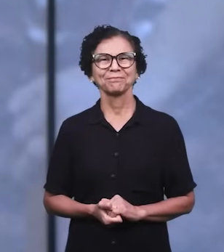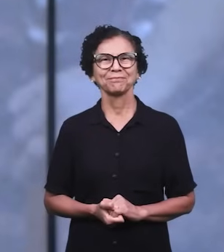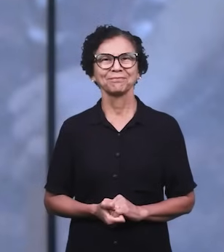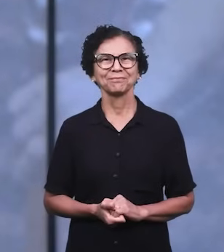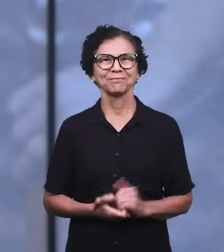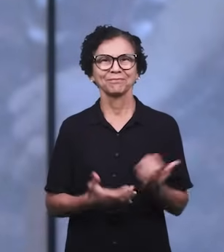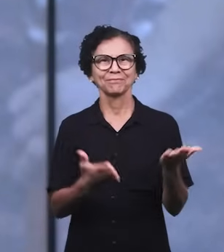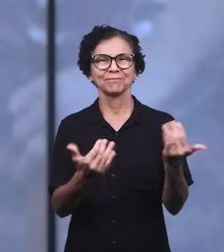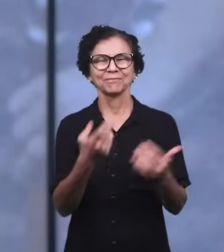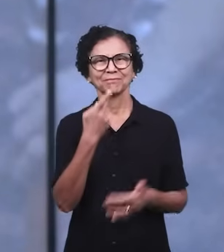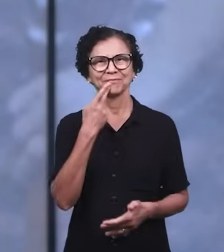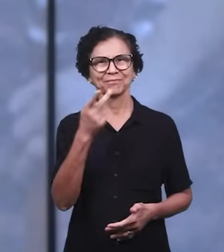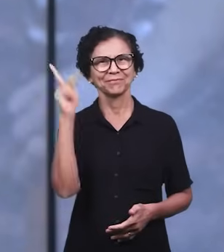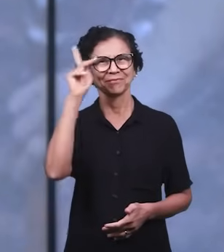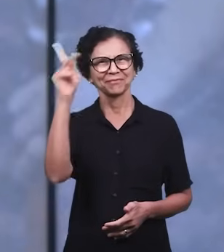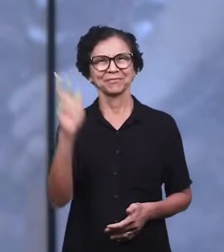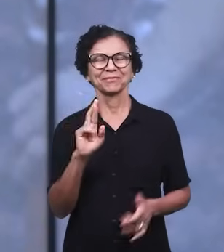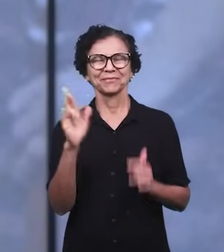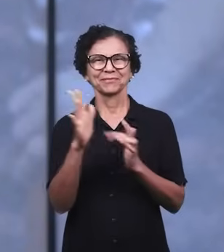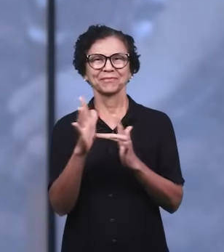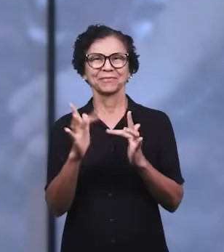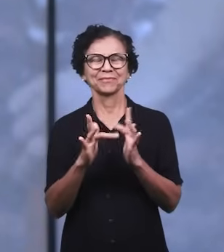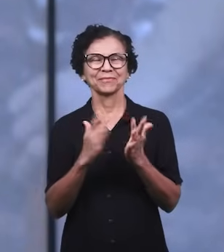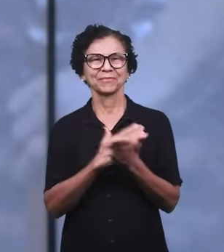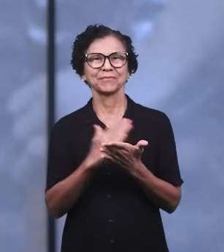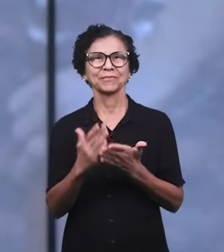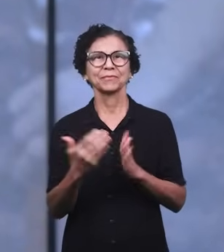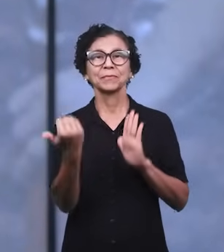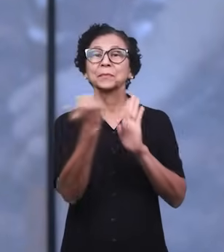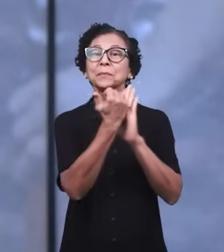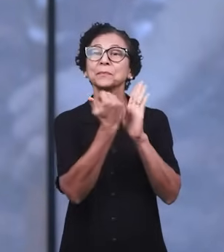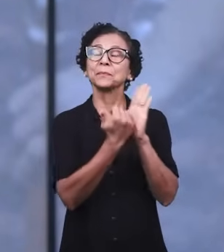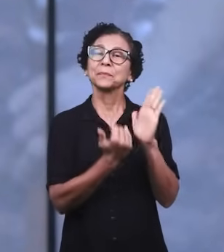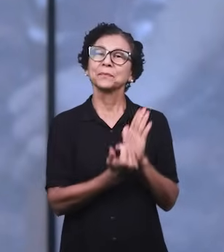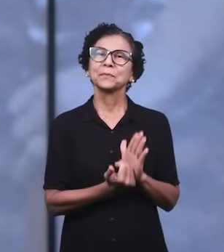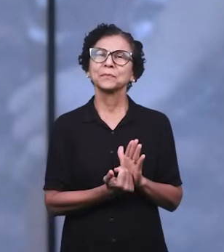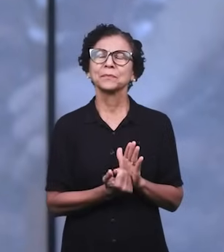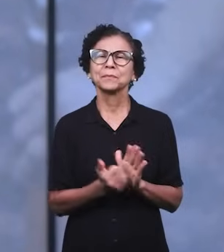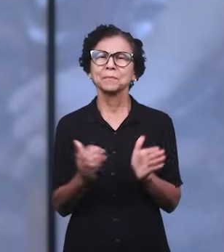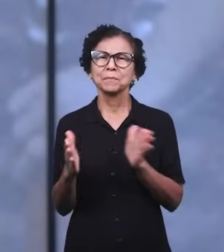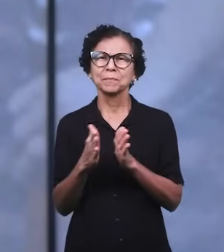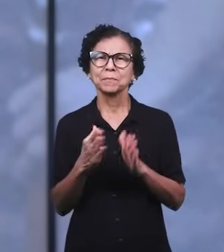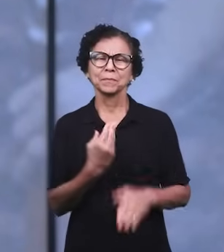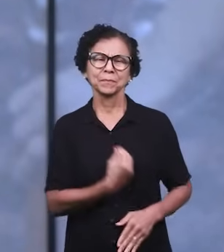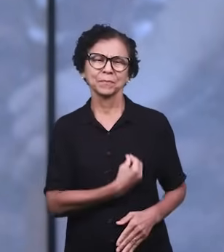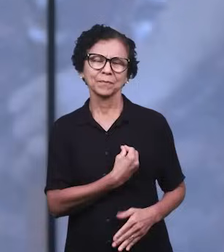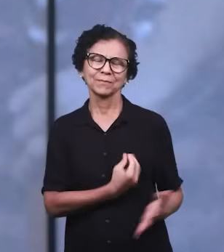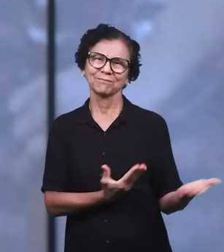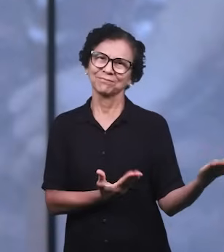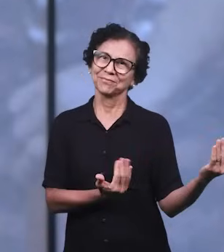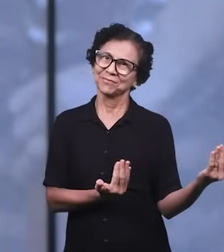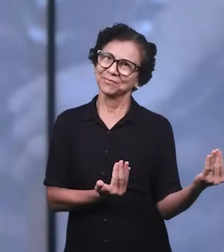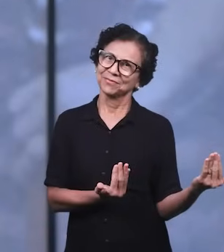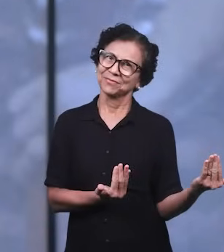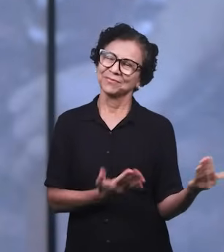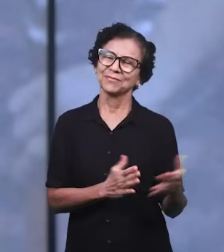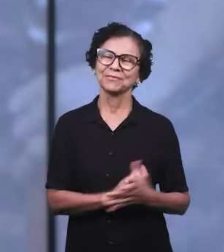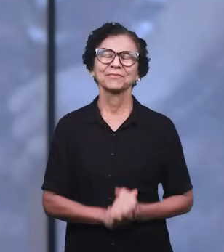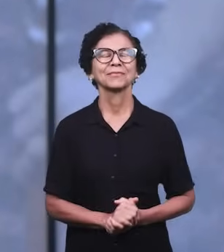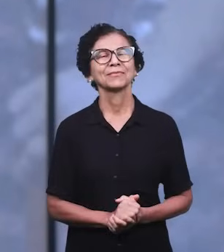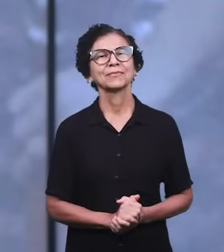Fala, jovem, a paz do Senhor Jesus. Estamos começando mais uma edição do programa Os Dias da Minha Mocidade.